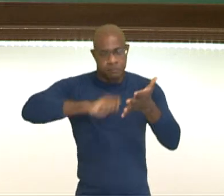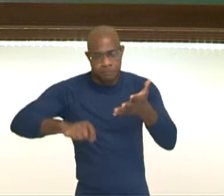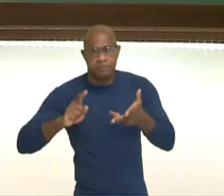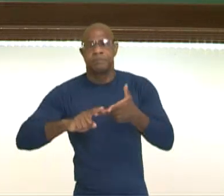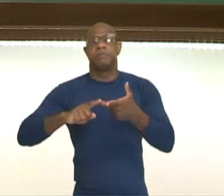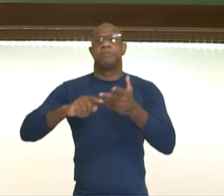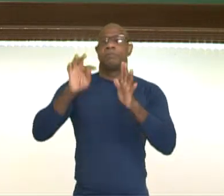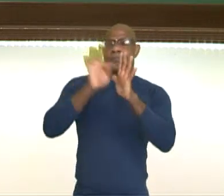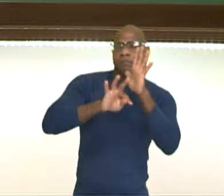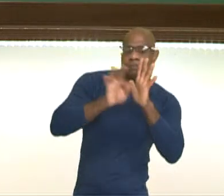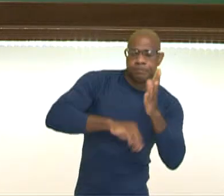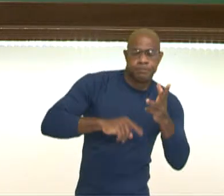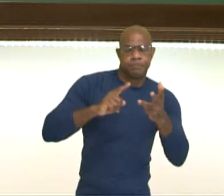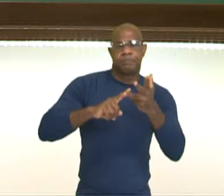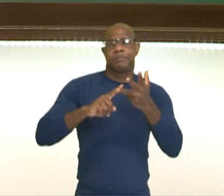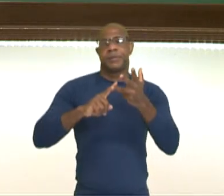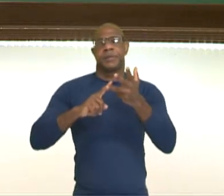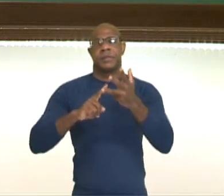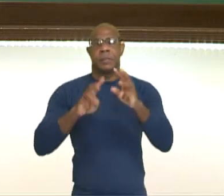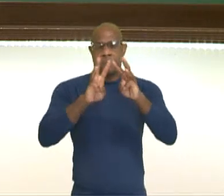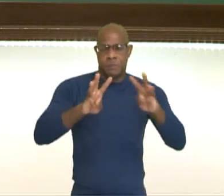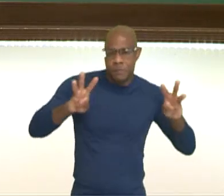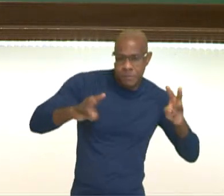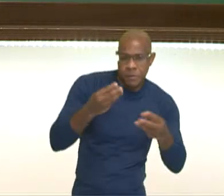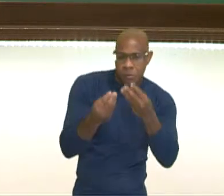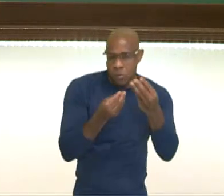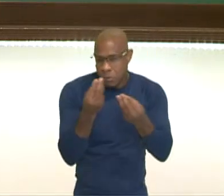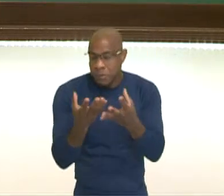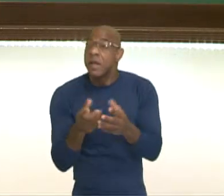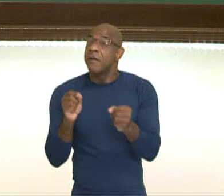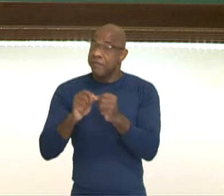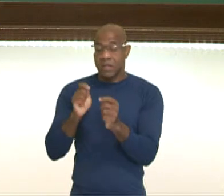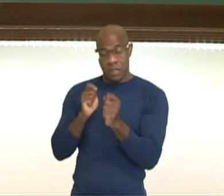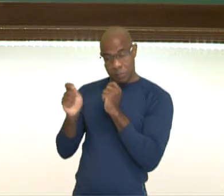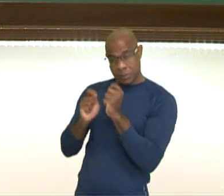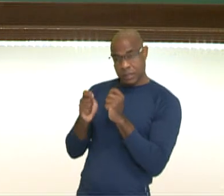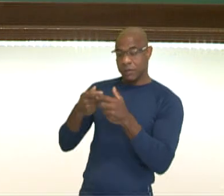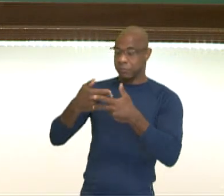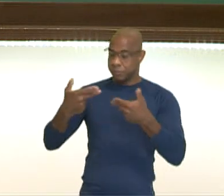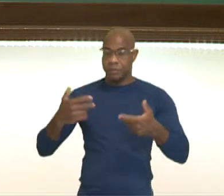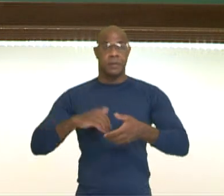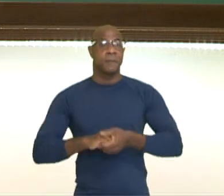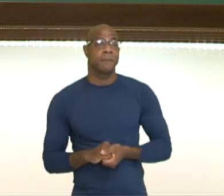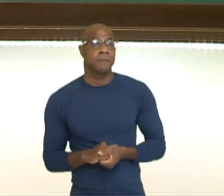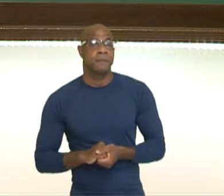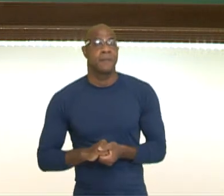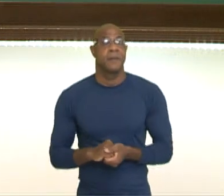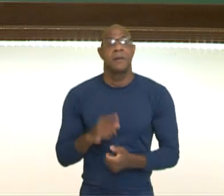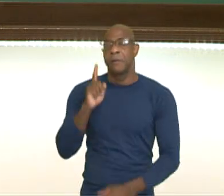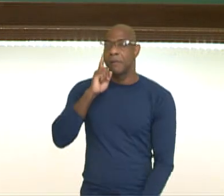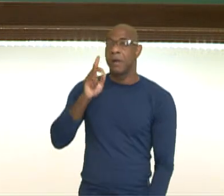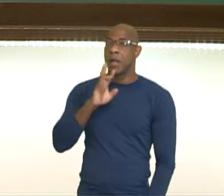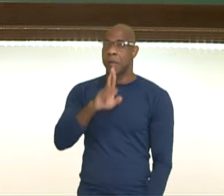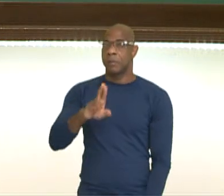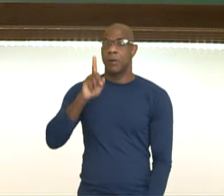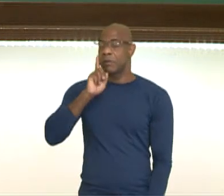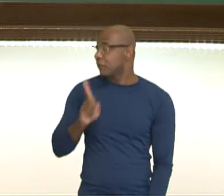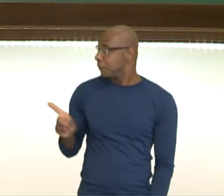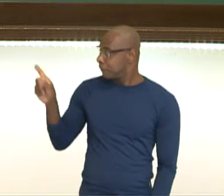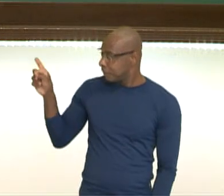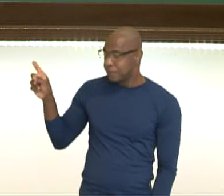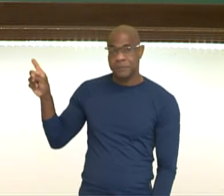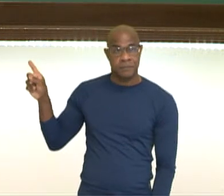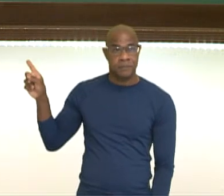mais texto, com fontes fidedignas, é o que faz uma reportagem. Gabaritando. Atividade